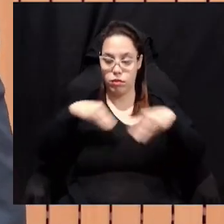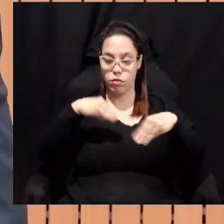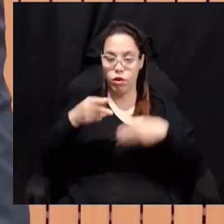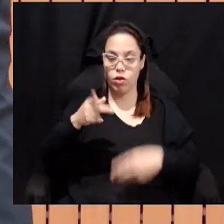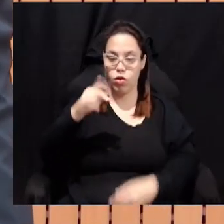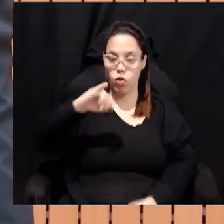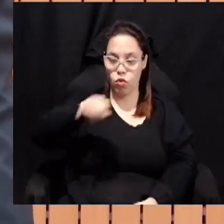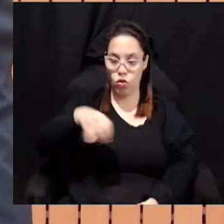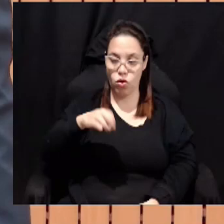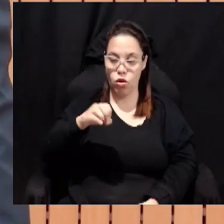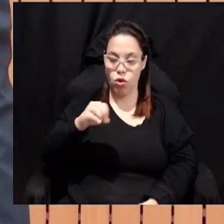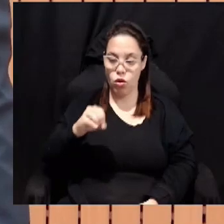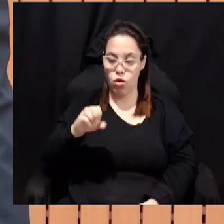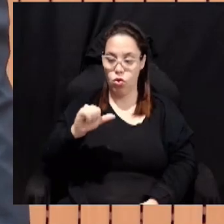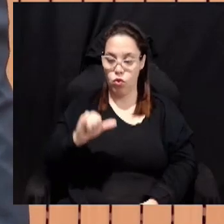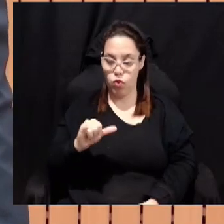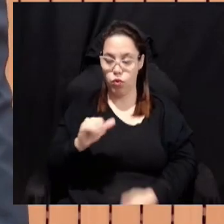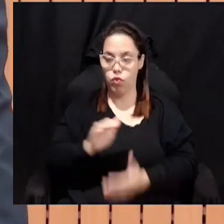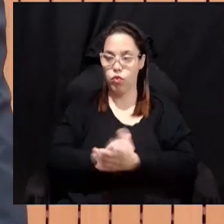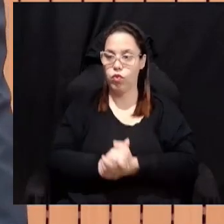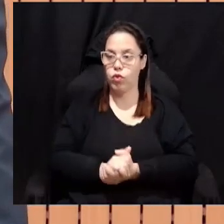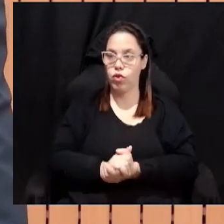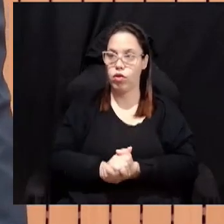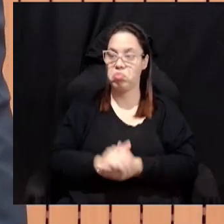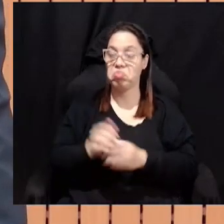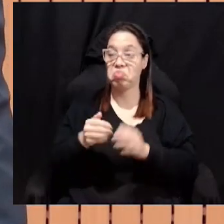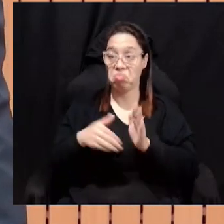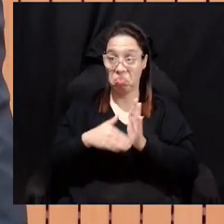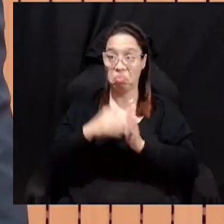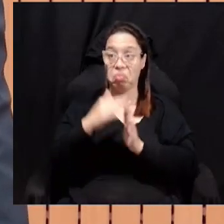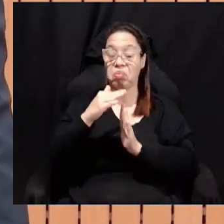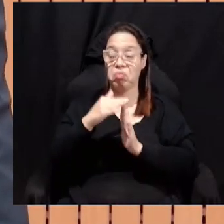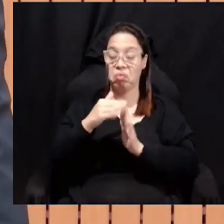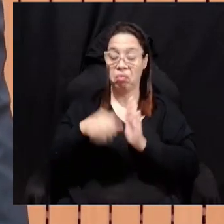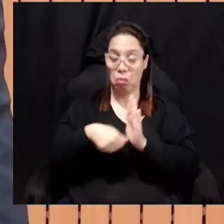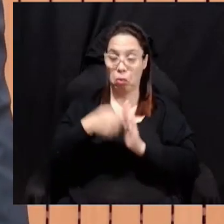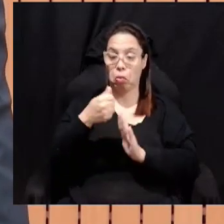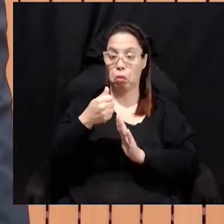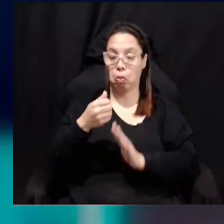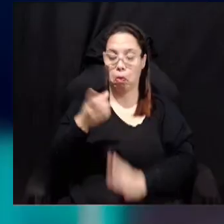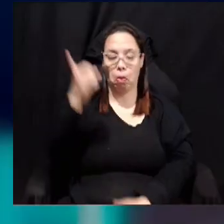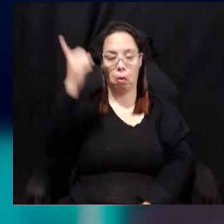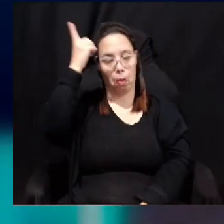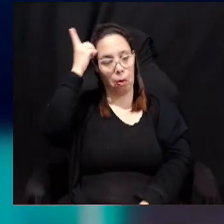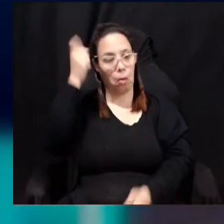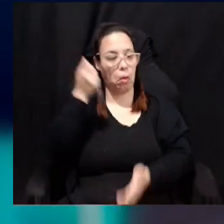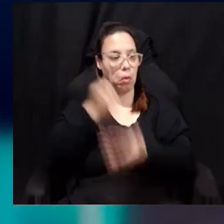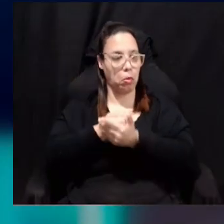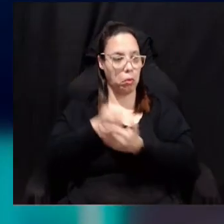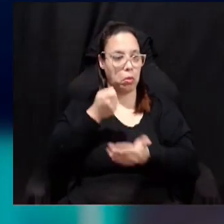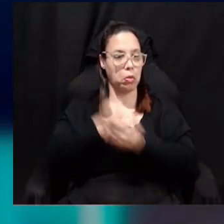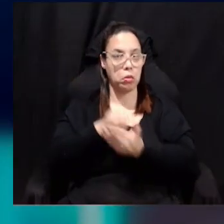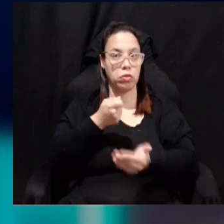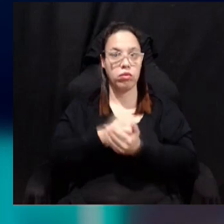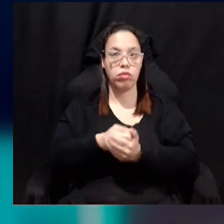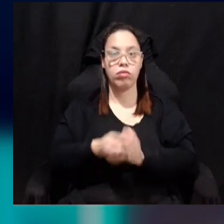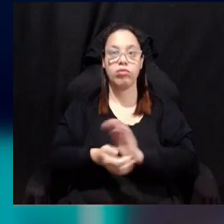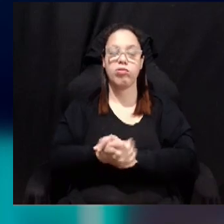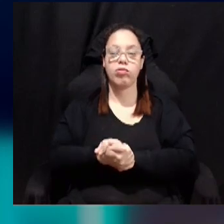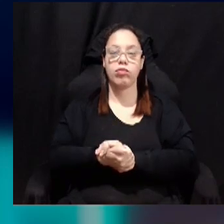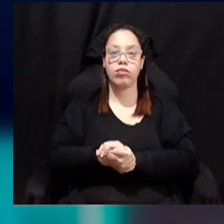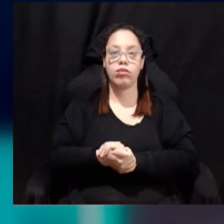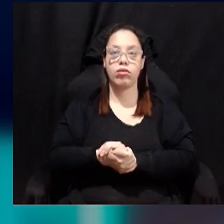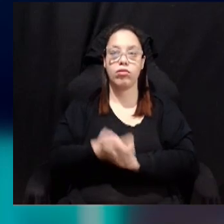de pioneirismo, talento e resistência. Ela entrou na cena da